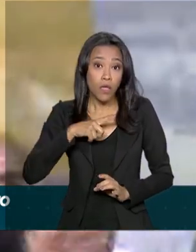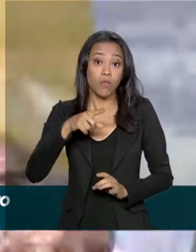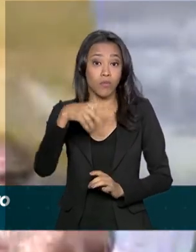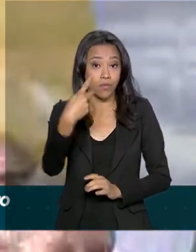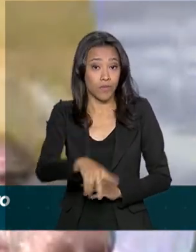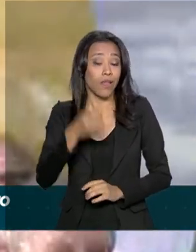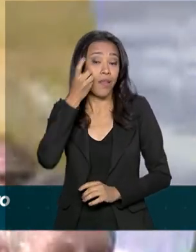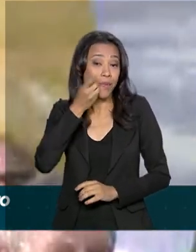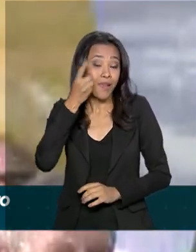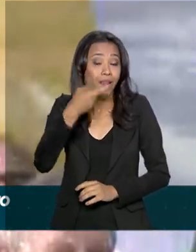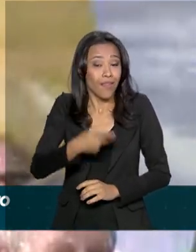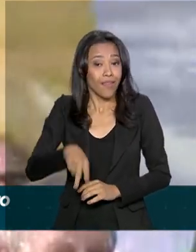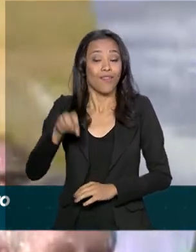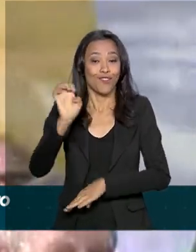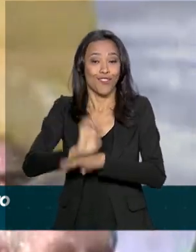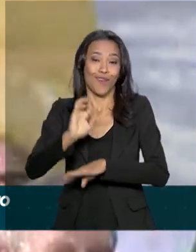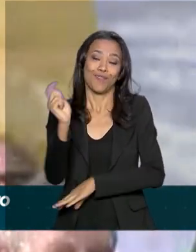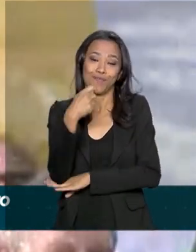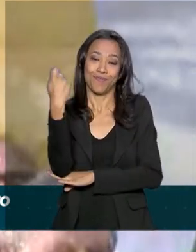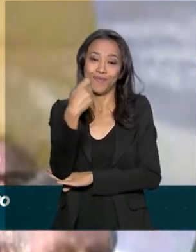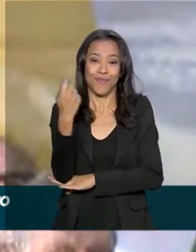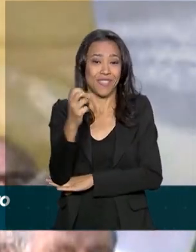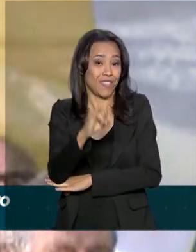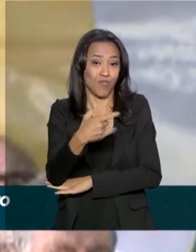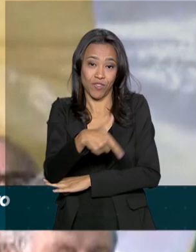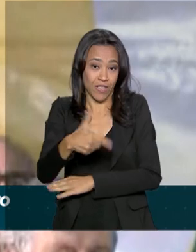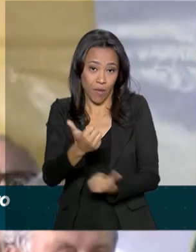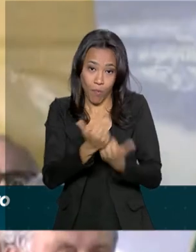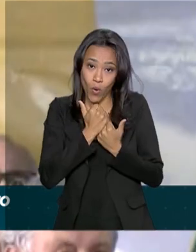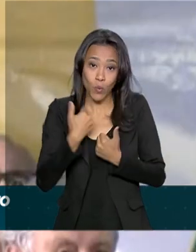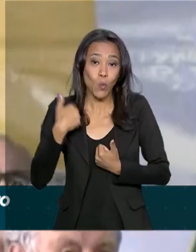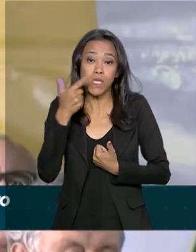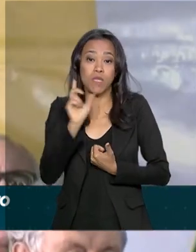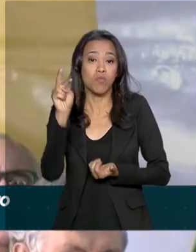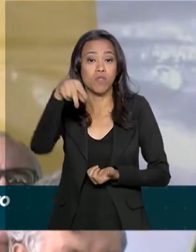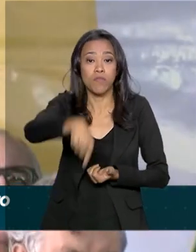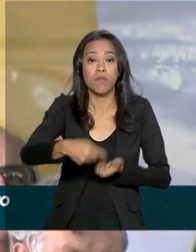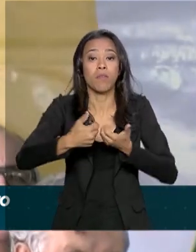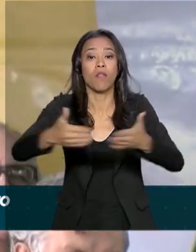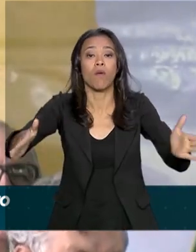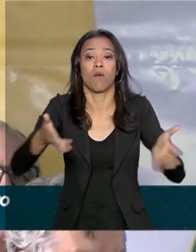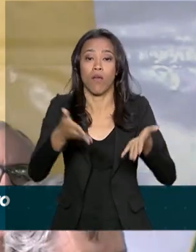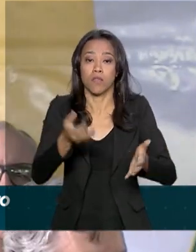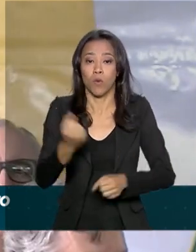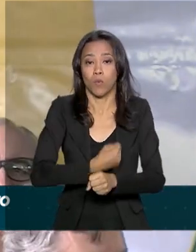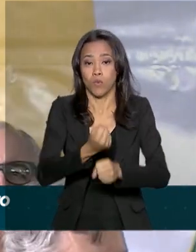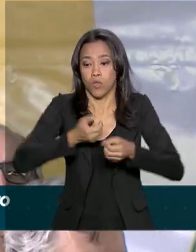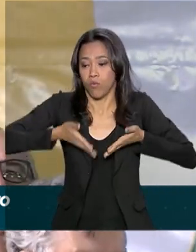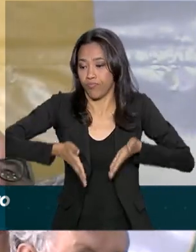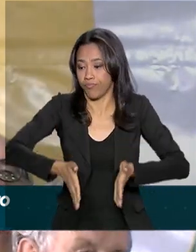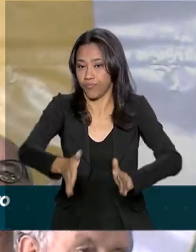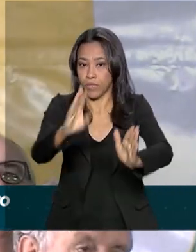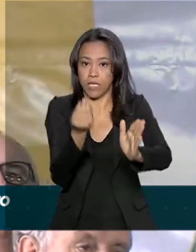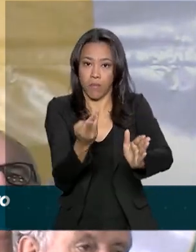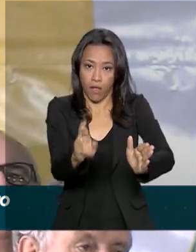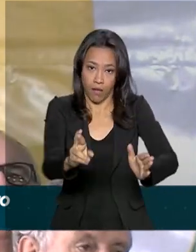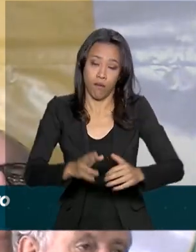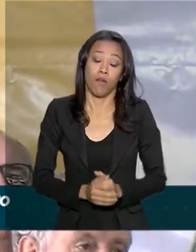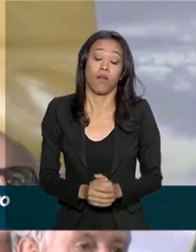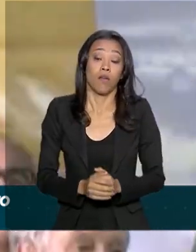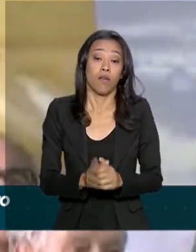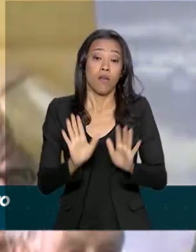hoje inaugurando essa obra. Lá tem muita gente boa, mas a liberdade que eu